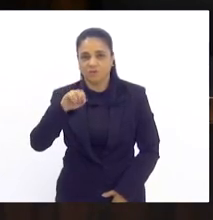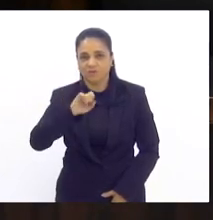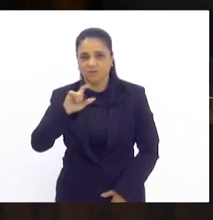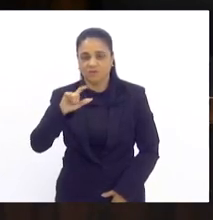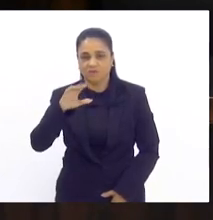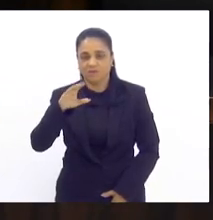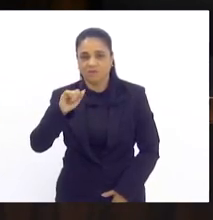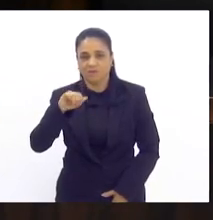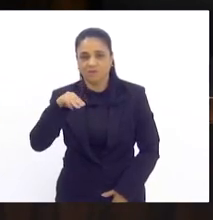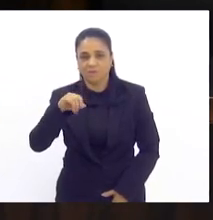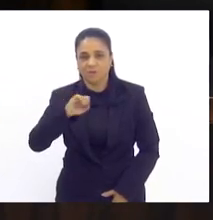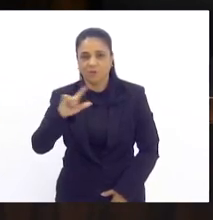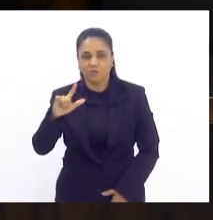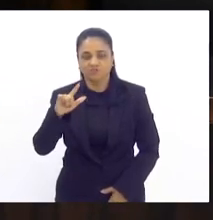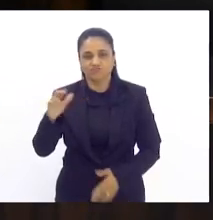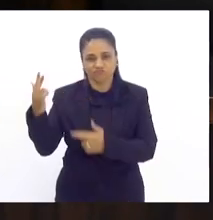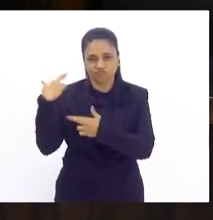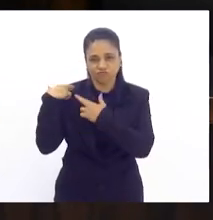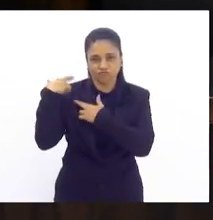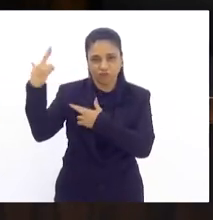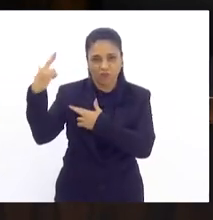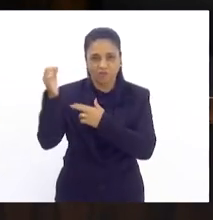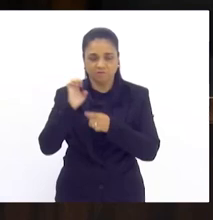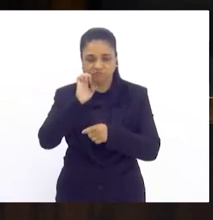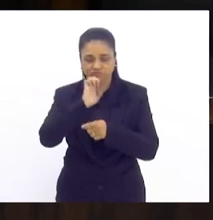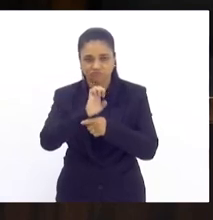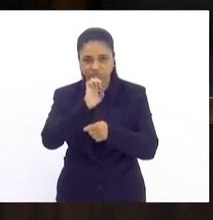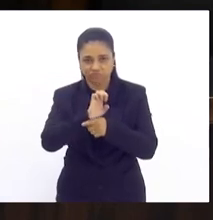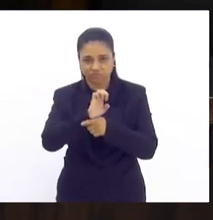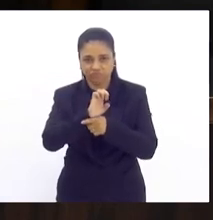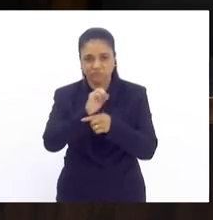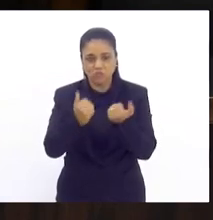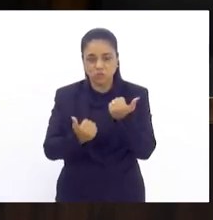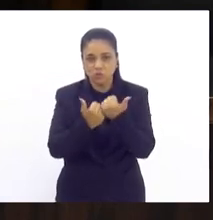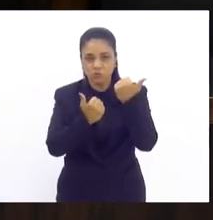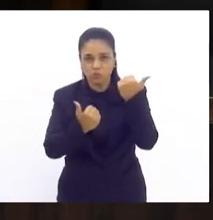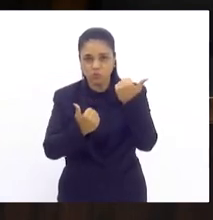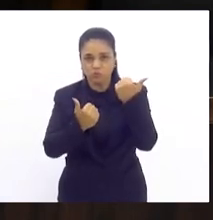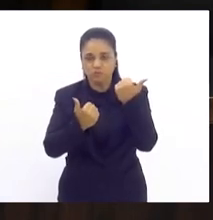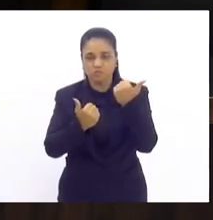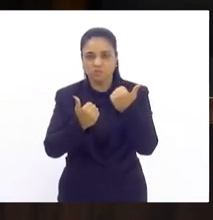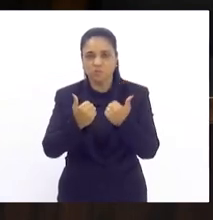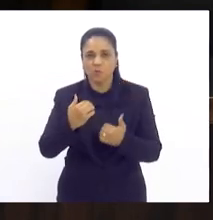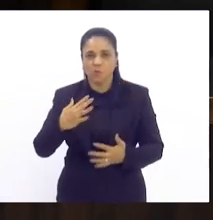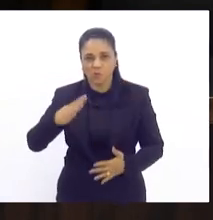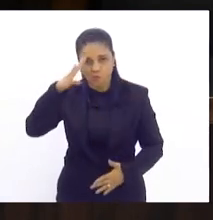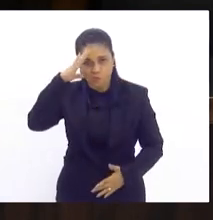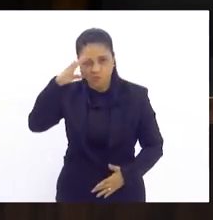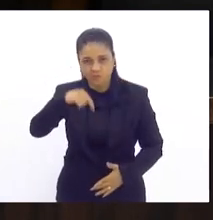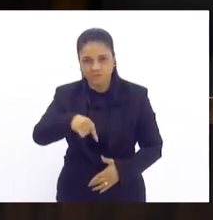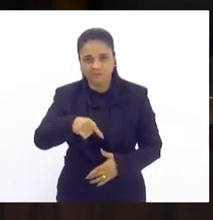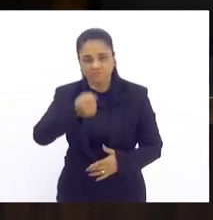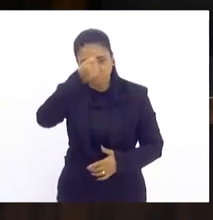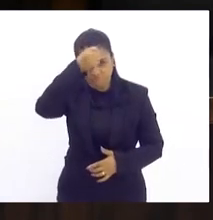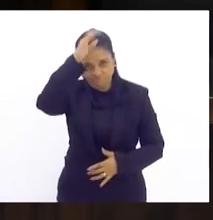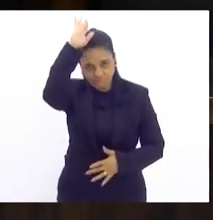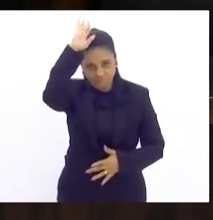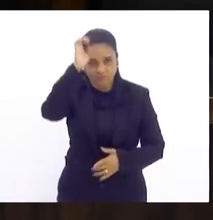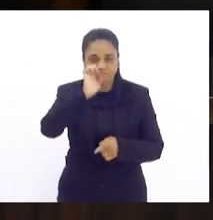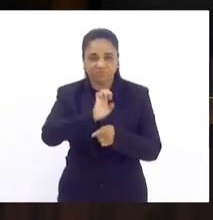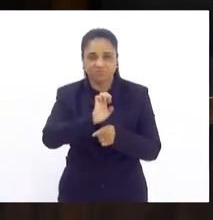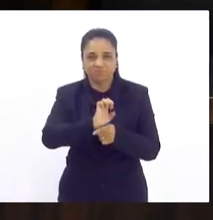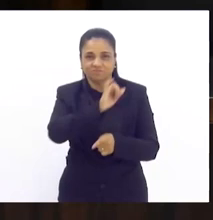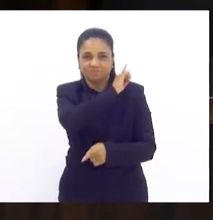Chefe do Estado-Maior e Subcomandante-Geral do Comando de Bombeiros do Estado do Rio de